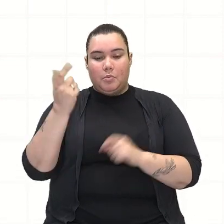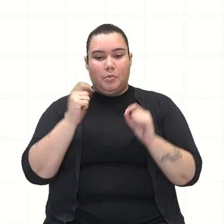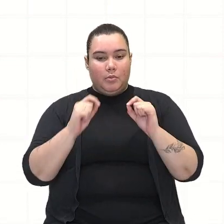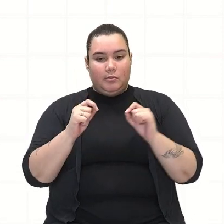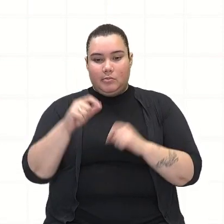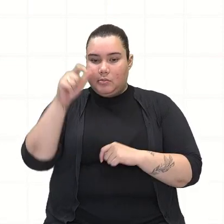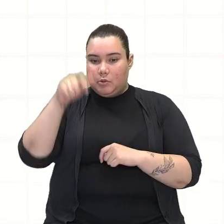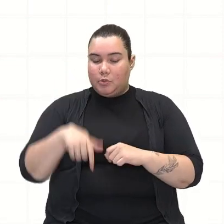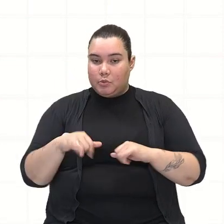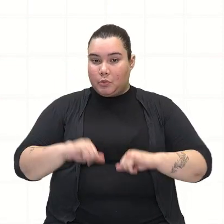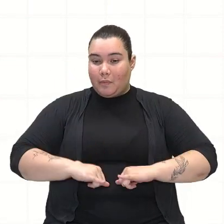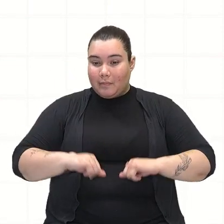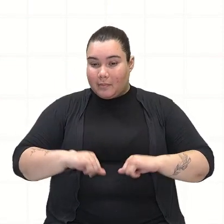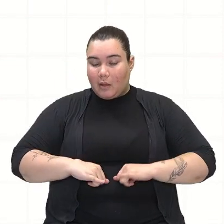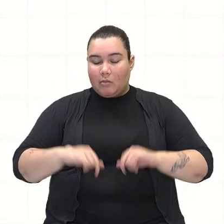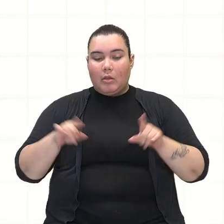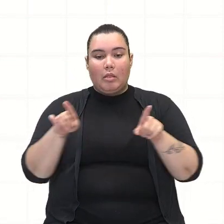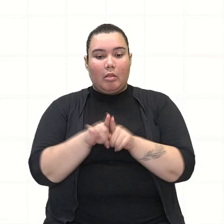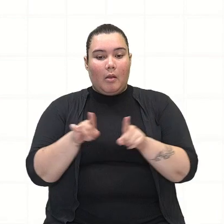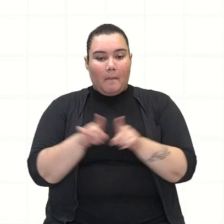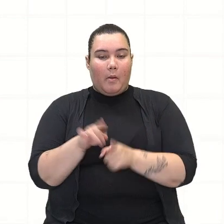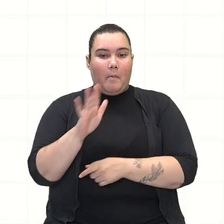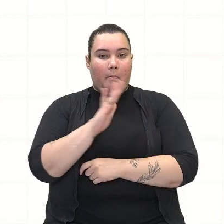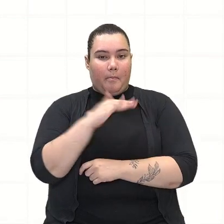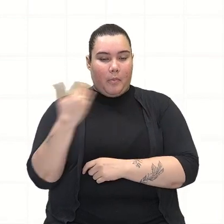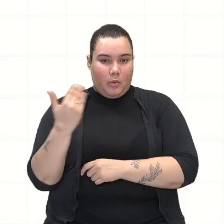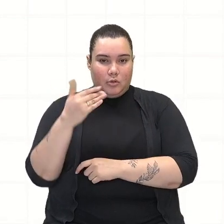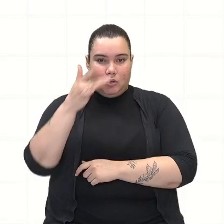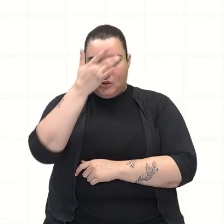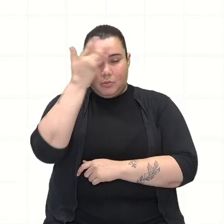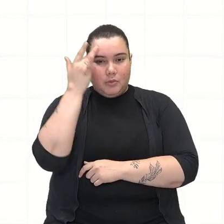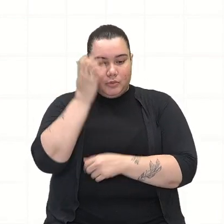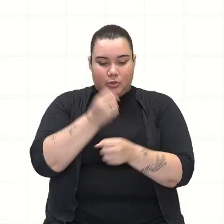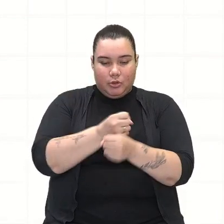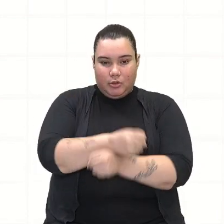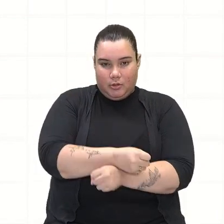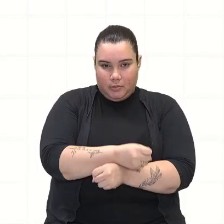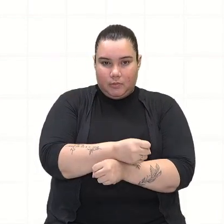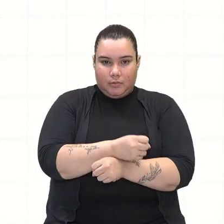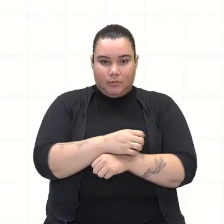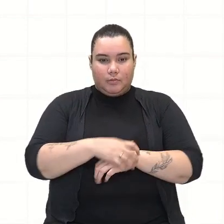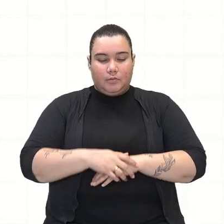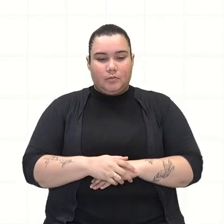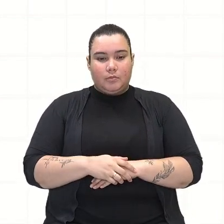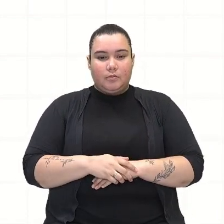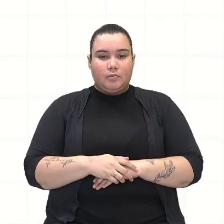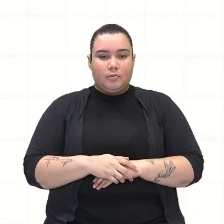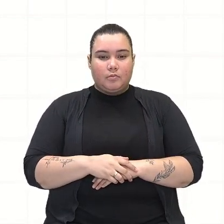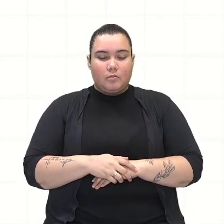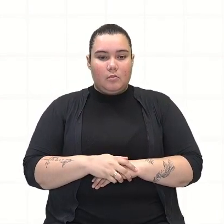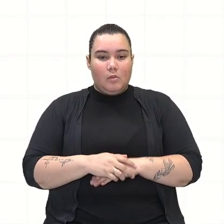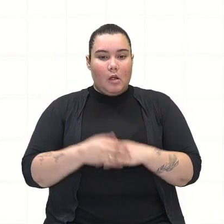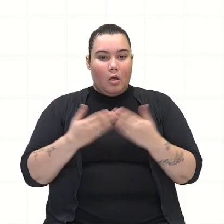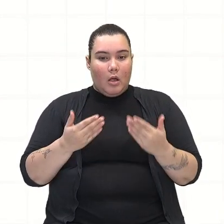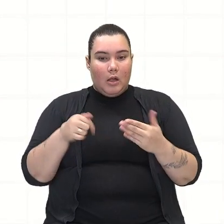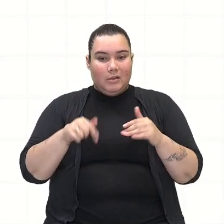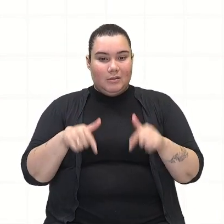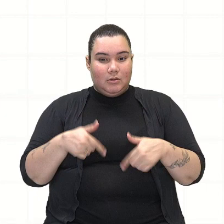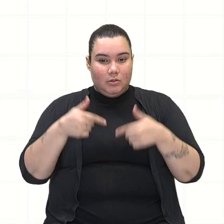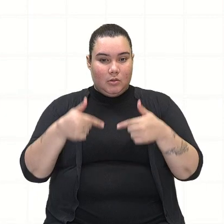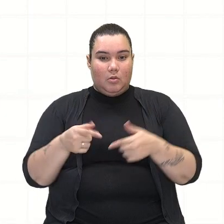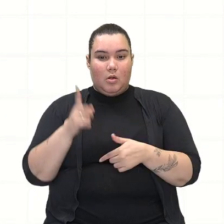vezes resultavam em sofrimento extremo e morte para os escravizados. Essas práticas eram